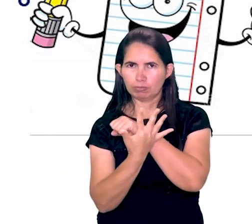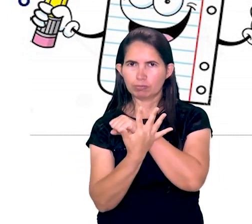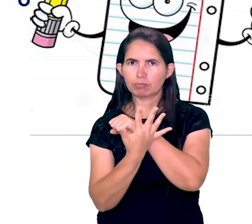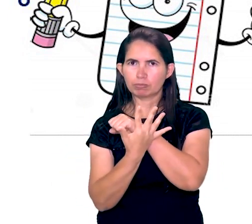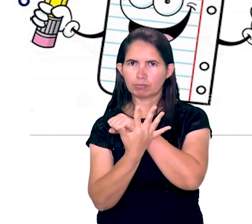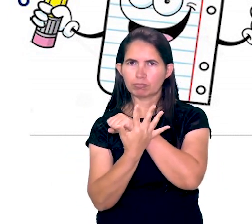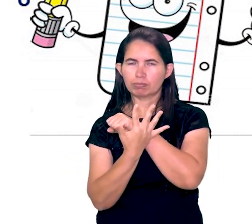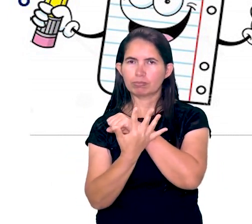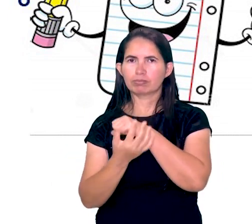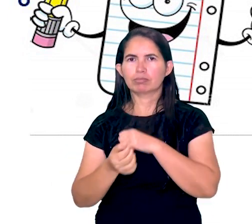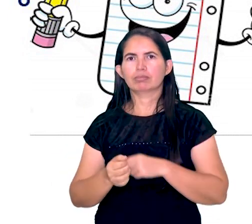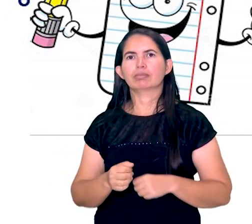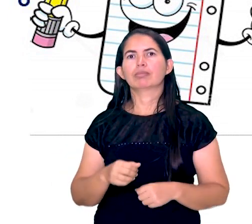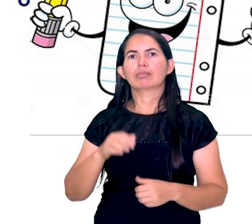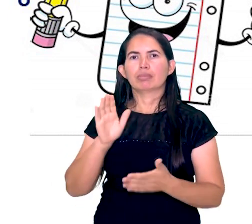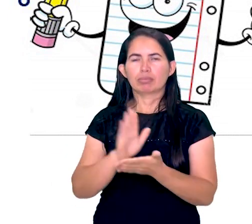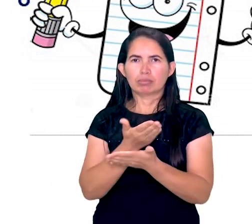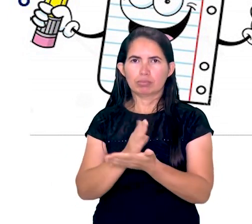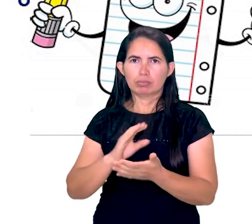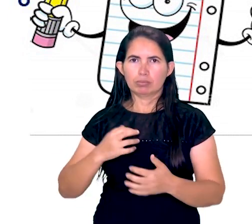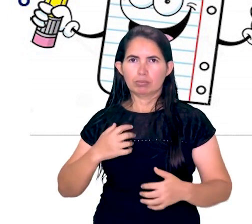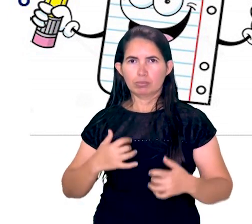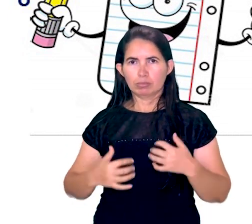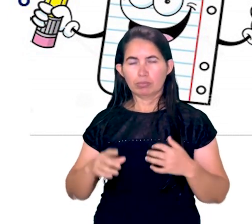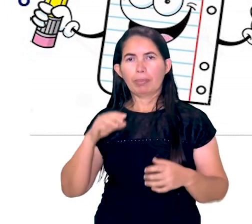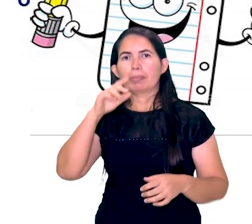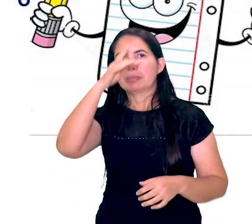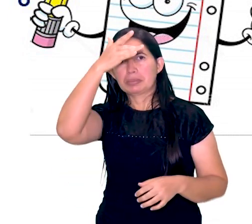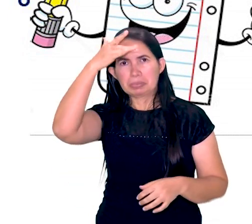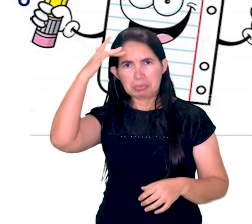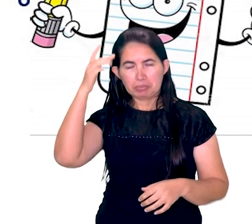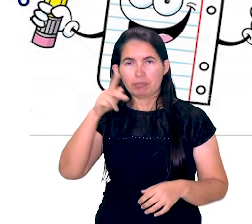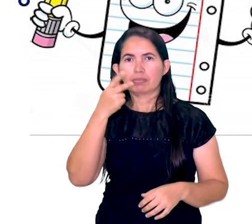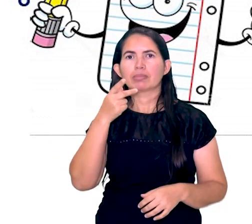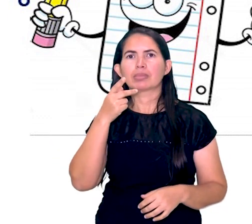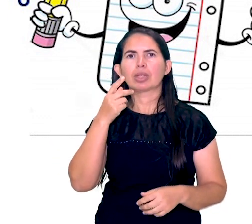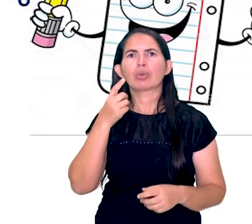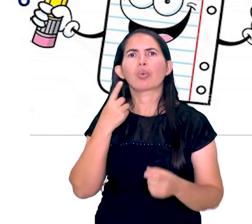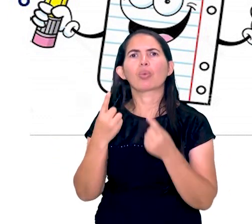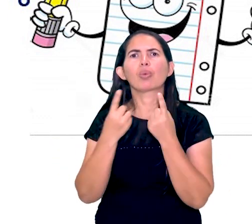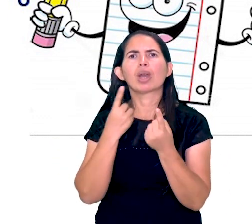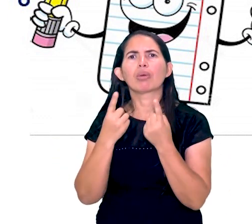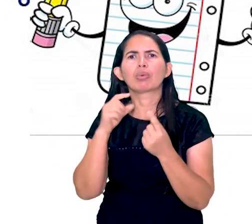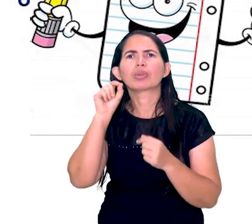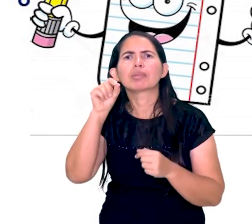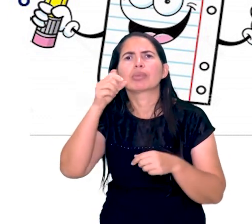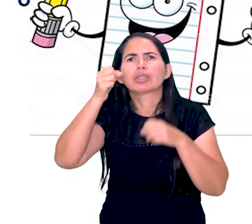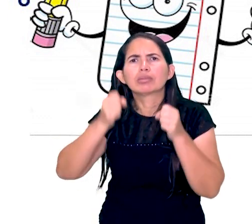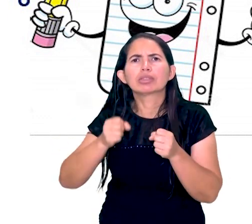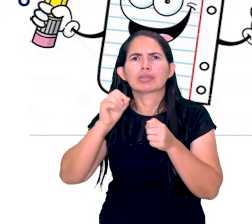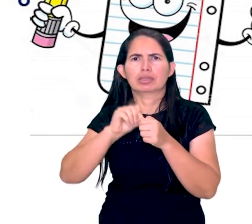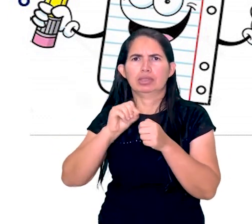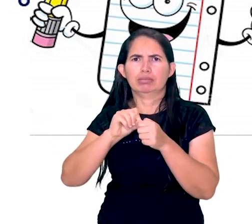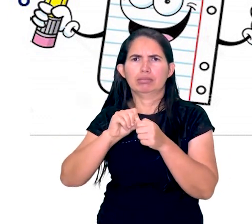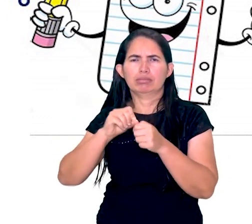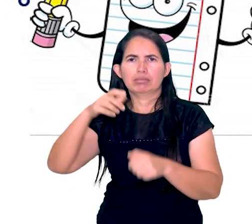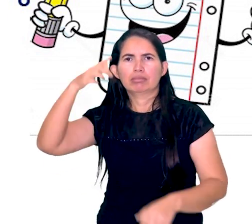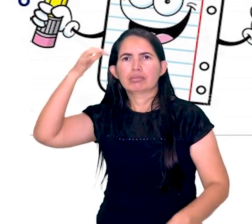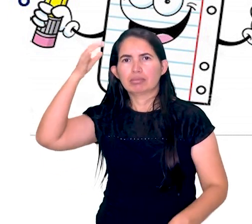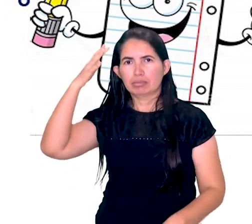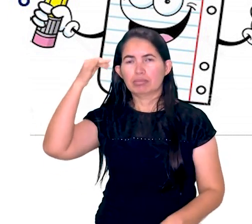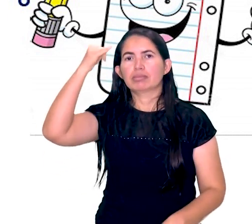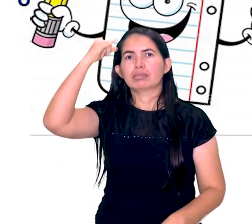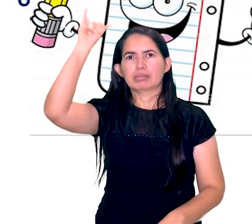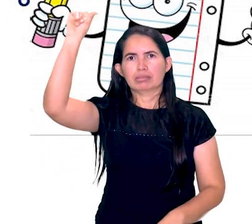isso, alguns órgãos, eles dizem que qual precauções devemos ter para não